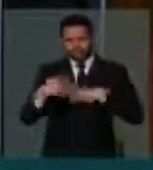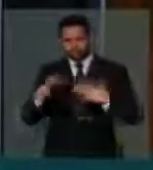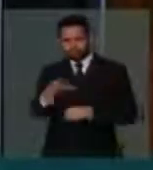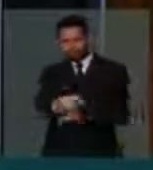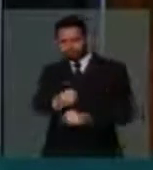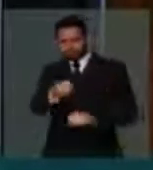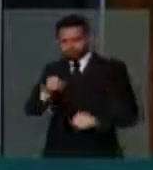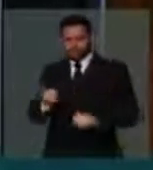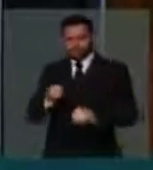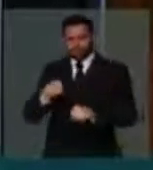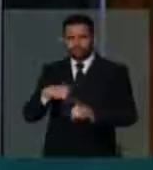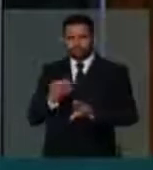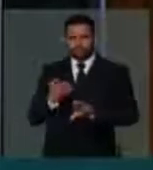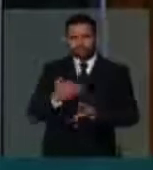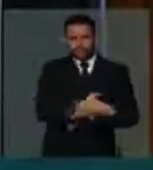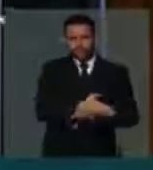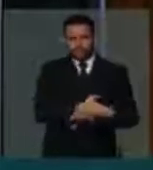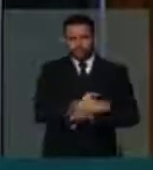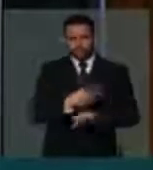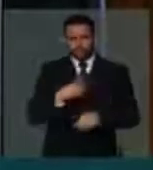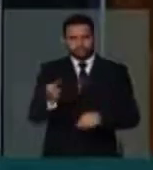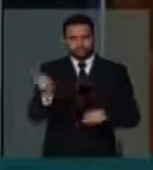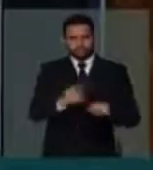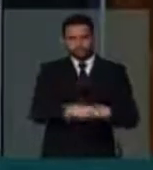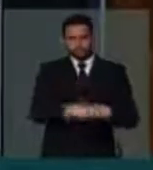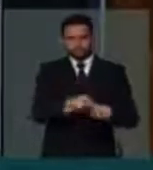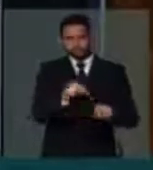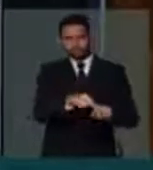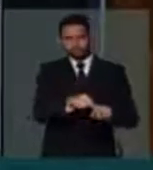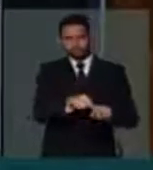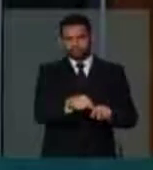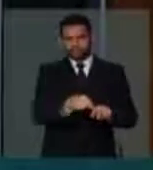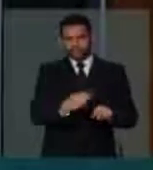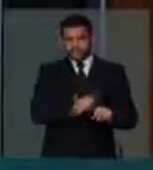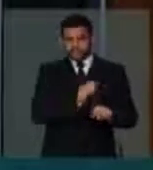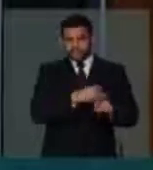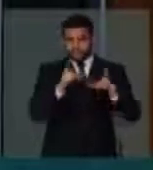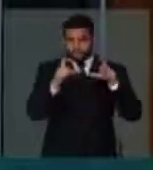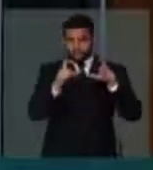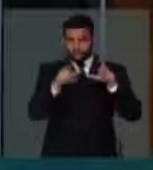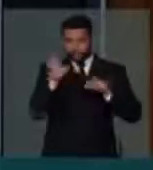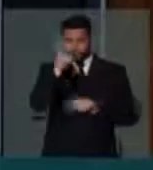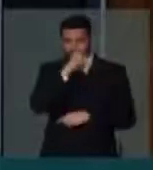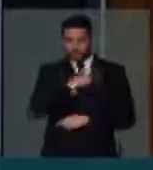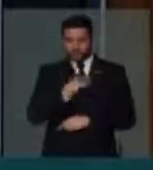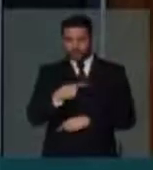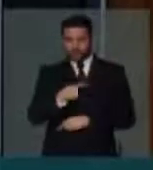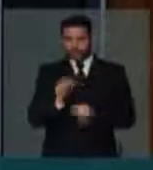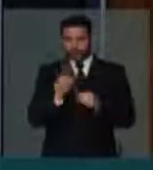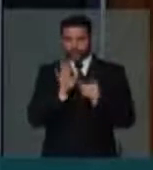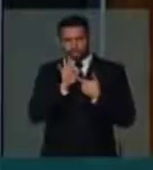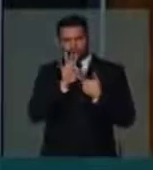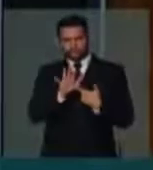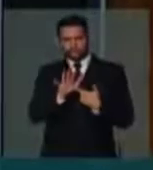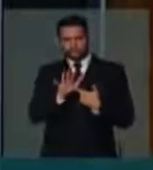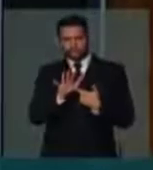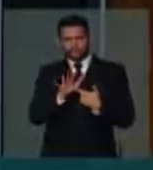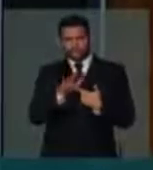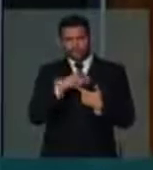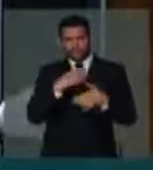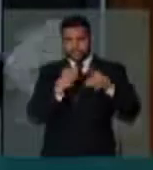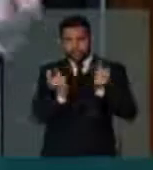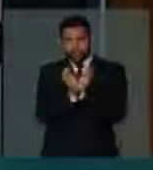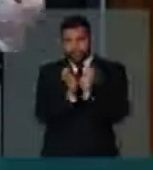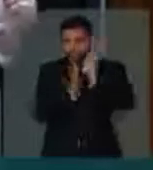das aldeias e levados presos. Existem fotos, senhor presidente, que registram esses